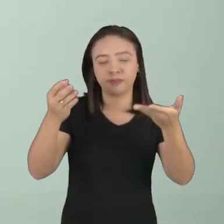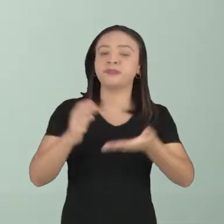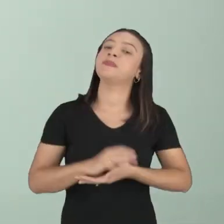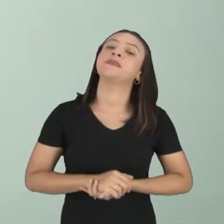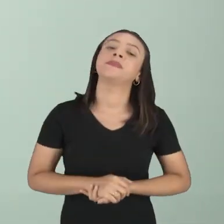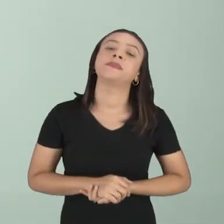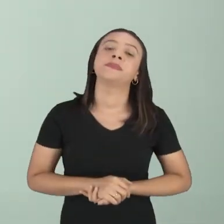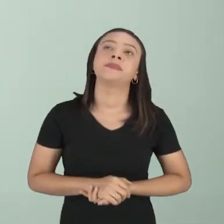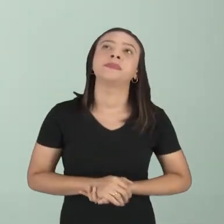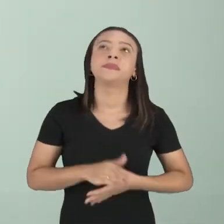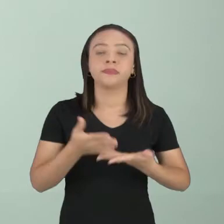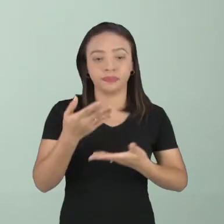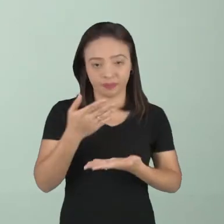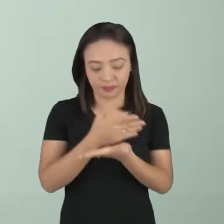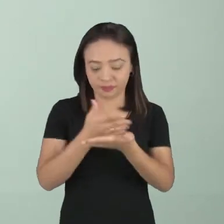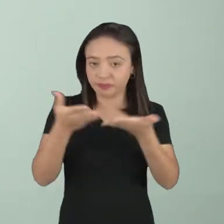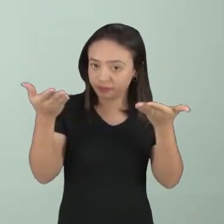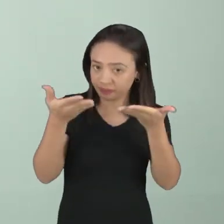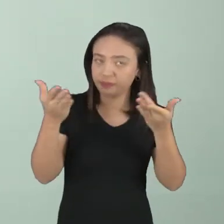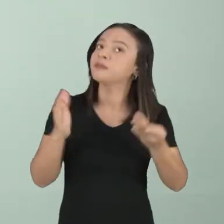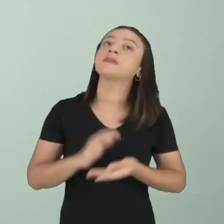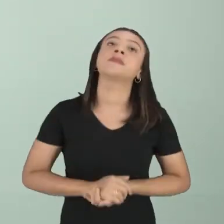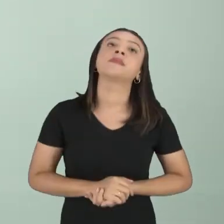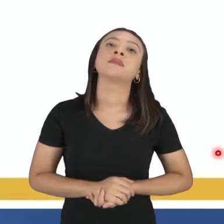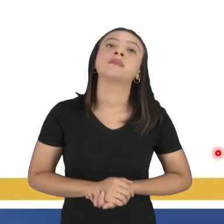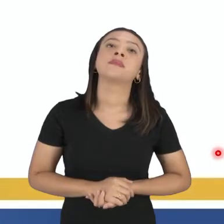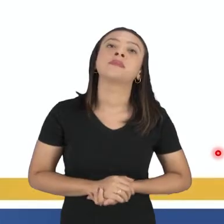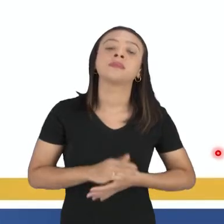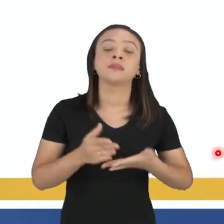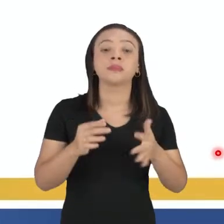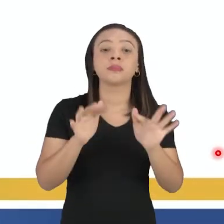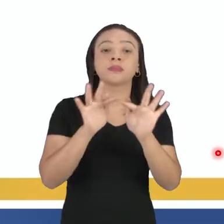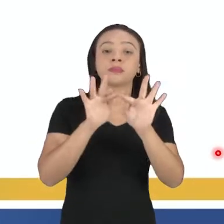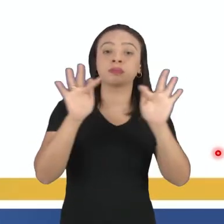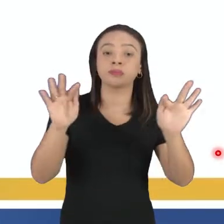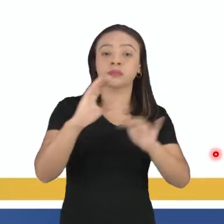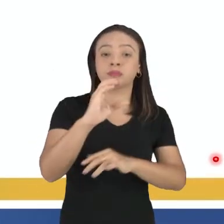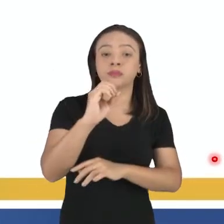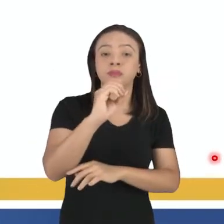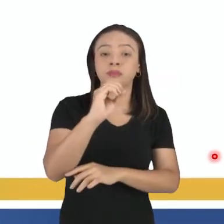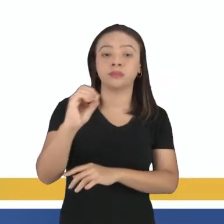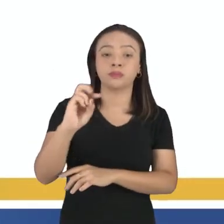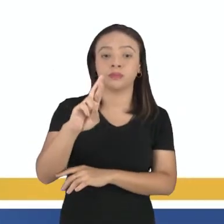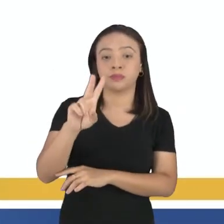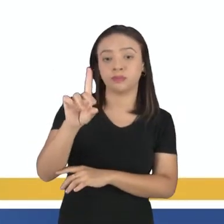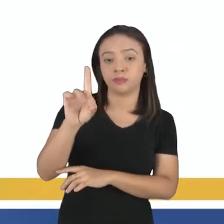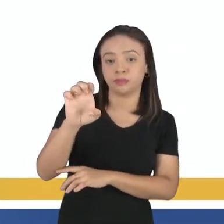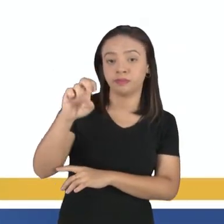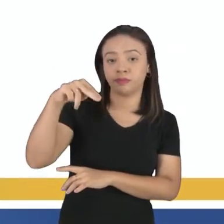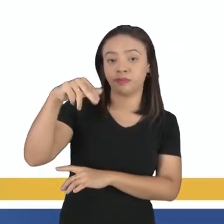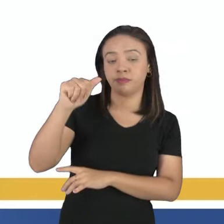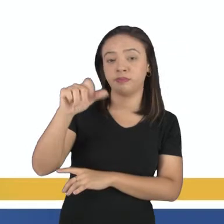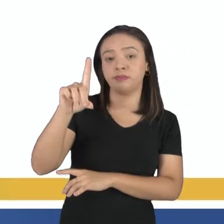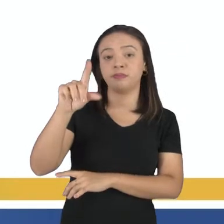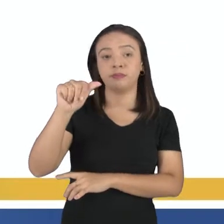certo? Então vamos lá. Bom, as orações